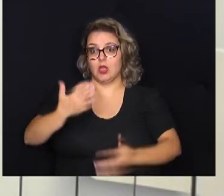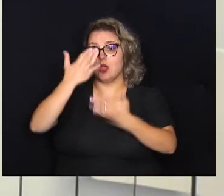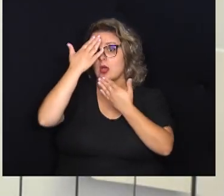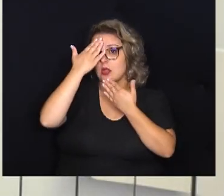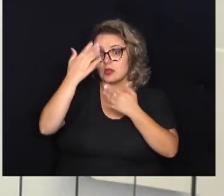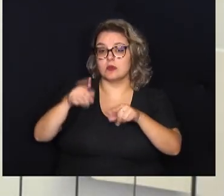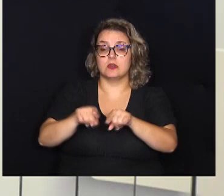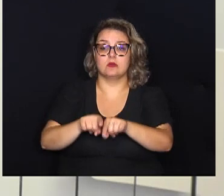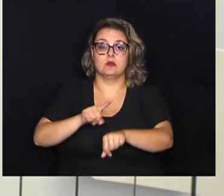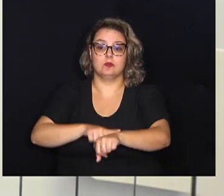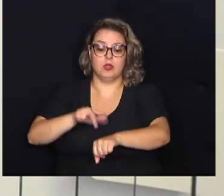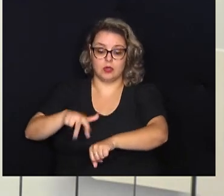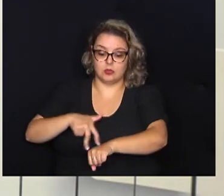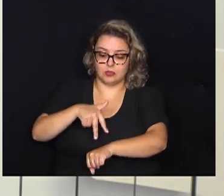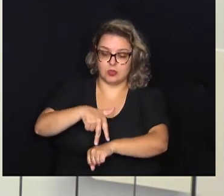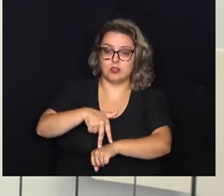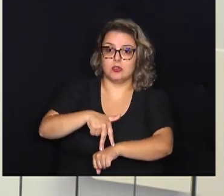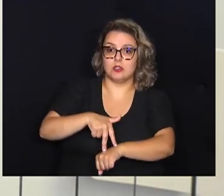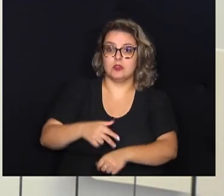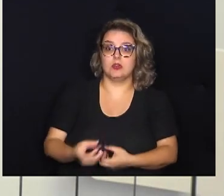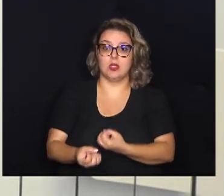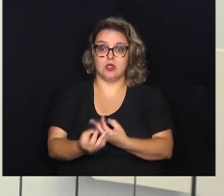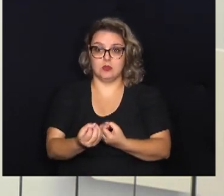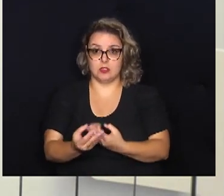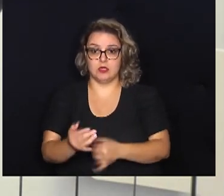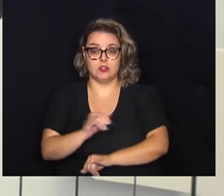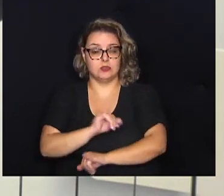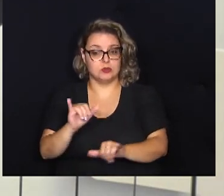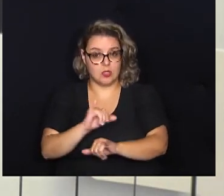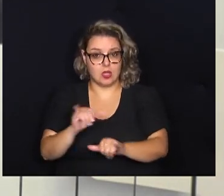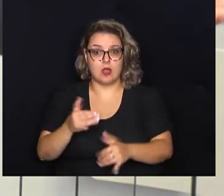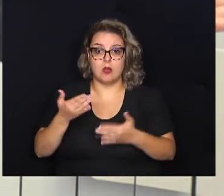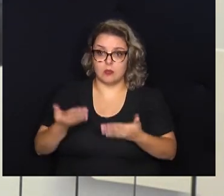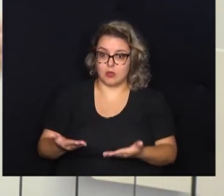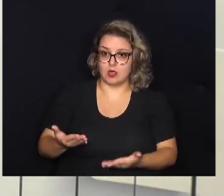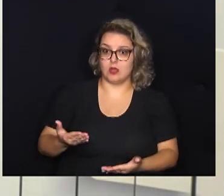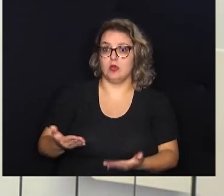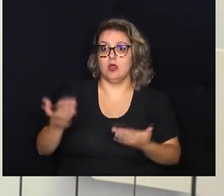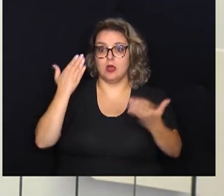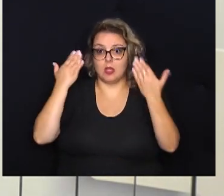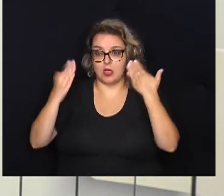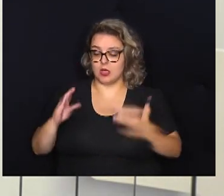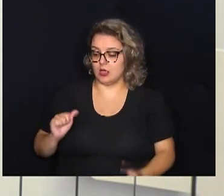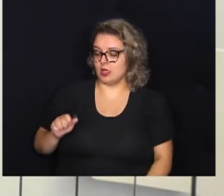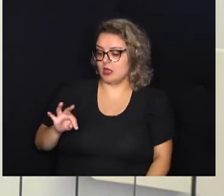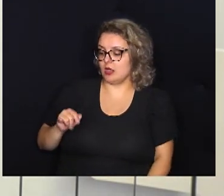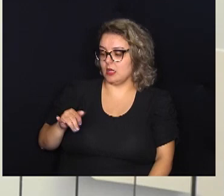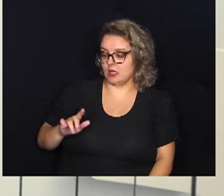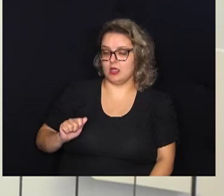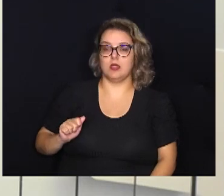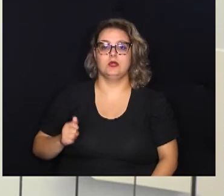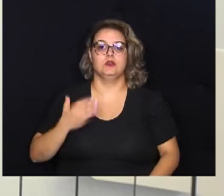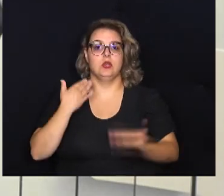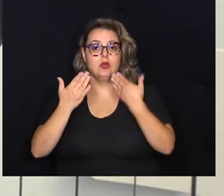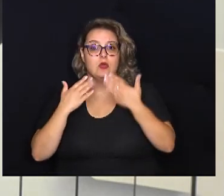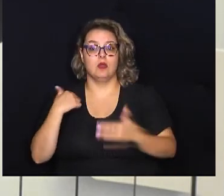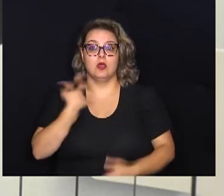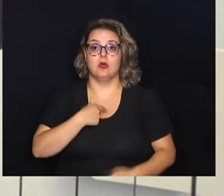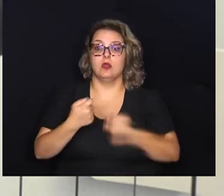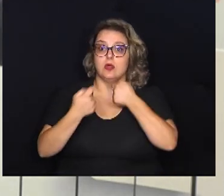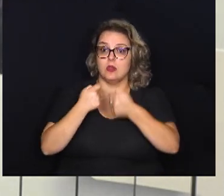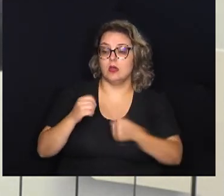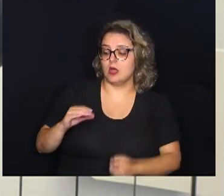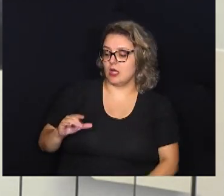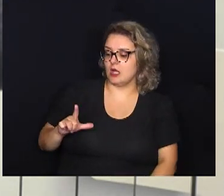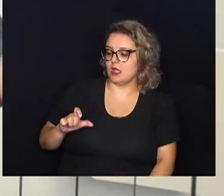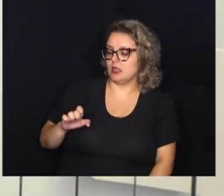também a disponibilidade do tempo, as informações que foram passadas aqui pela psicóloga Kátia, que conversou com a nossa repórter, a